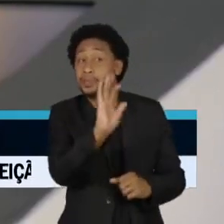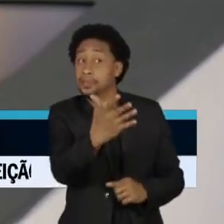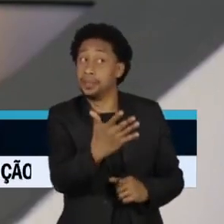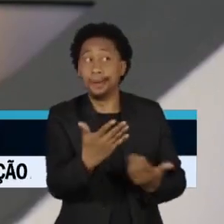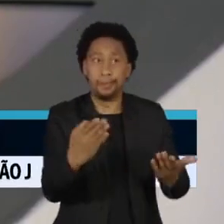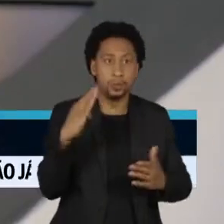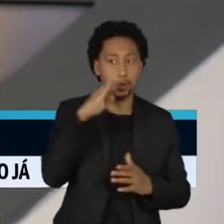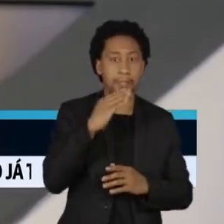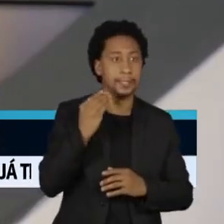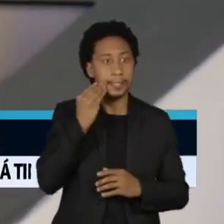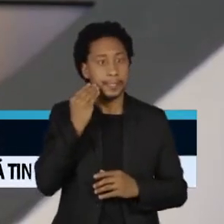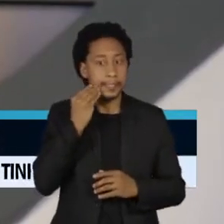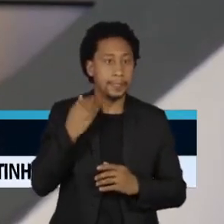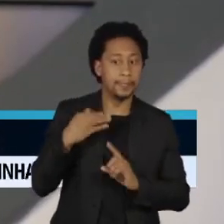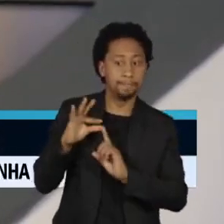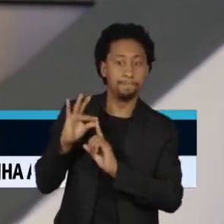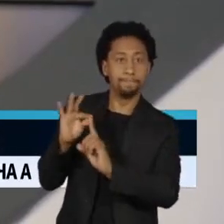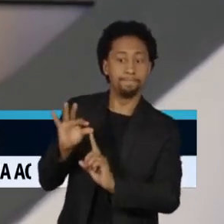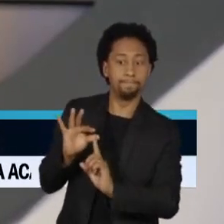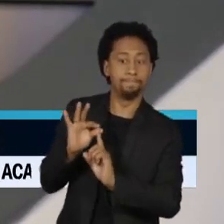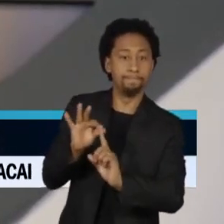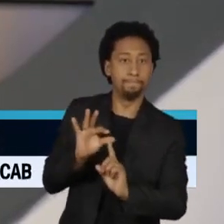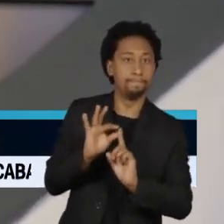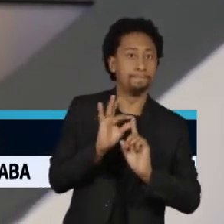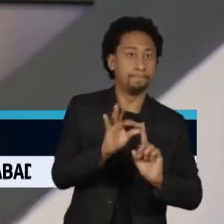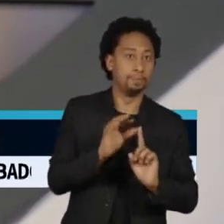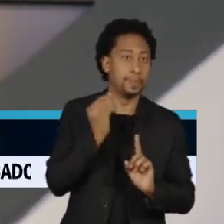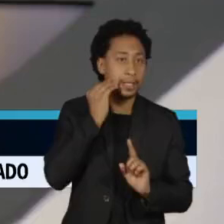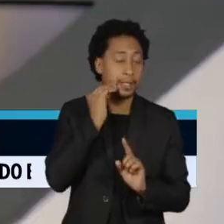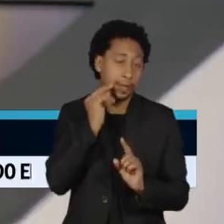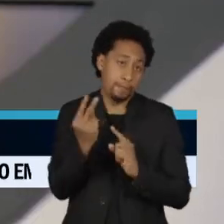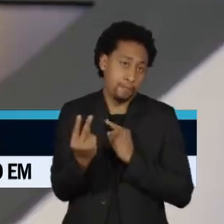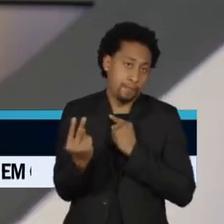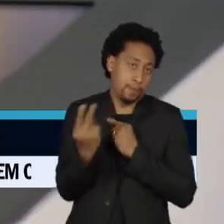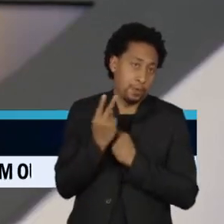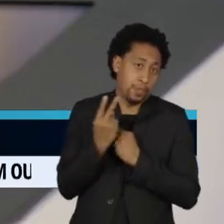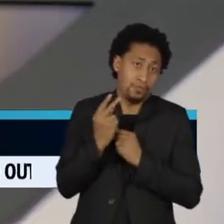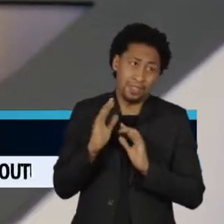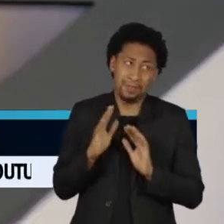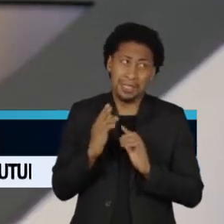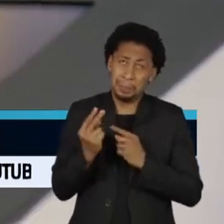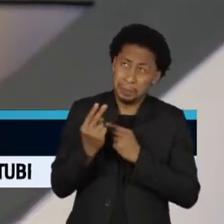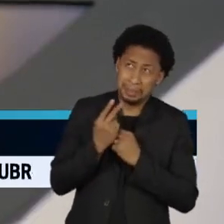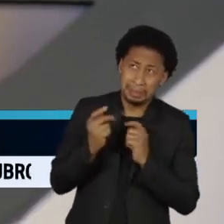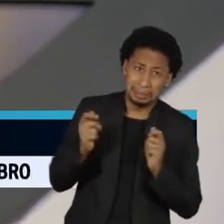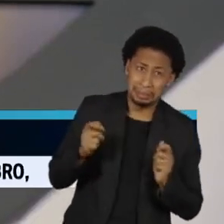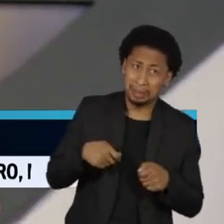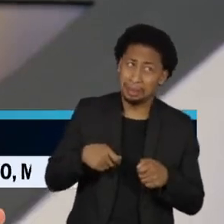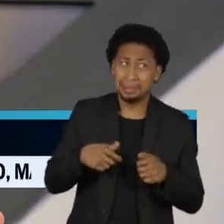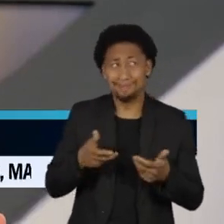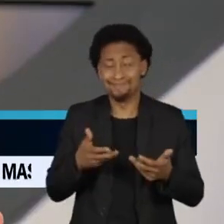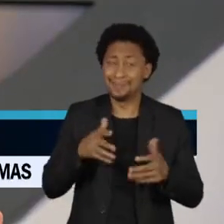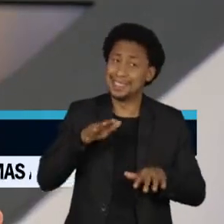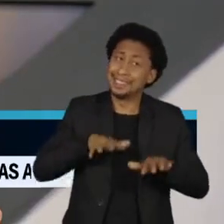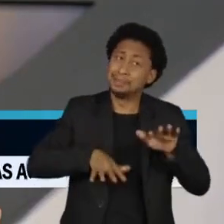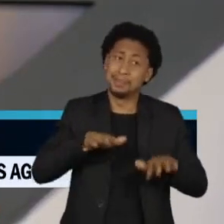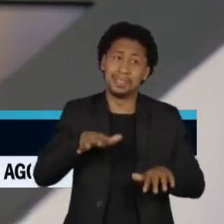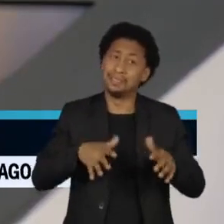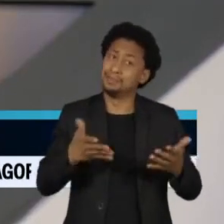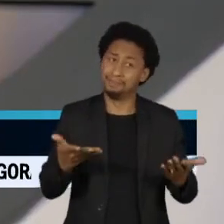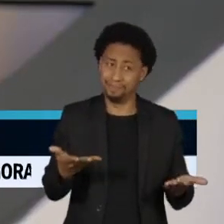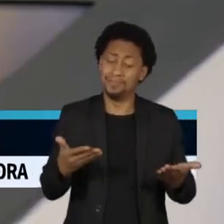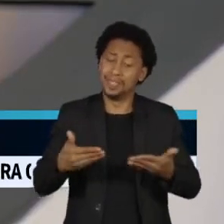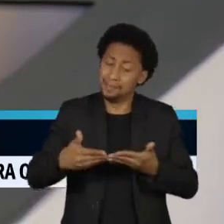blindar essa blindagem funciona depende do ambiente eu tenho a esperança que nós vamos entrar